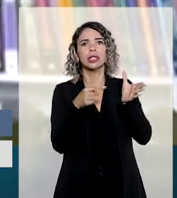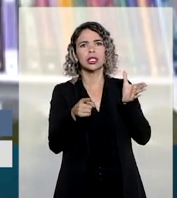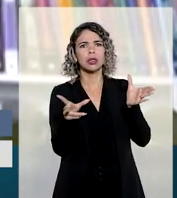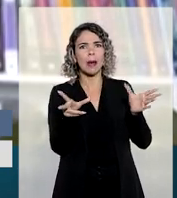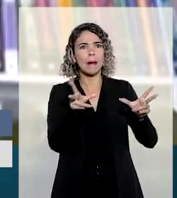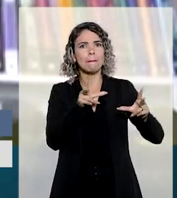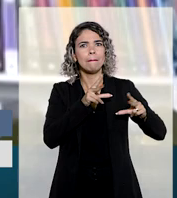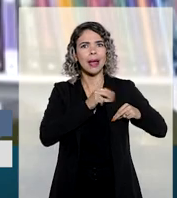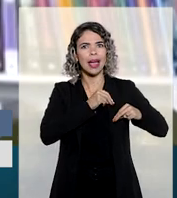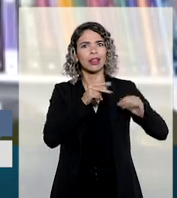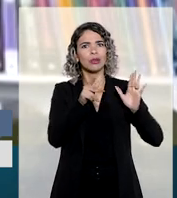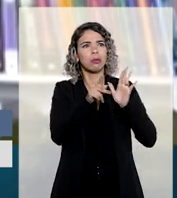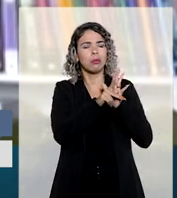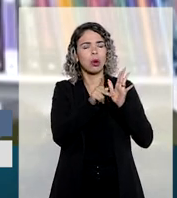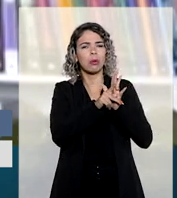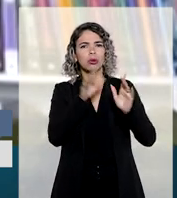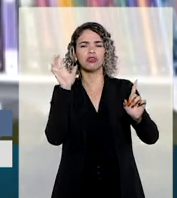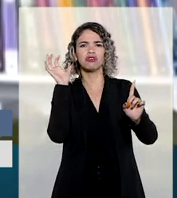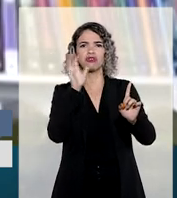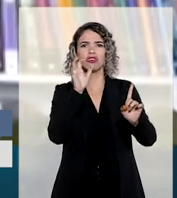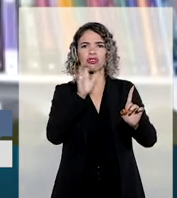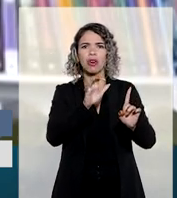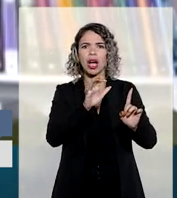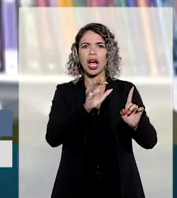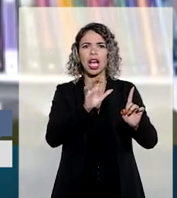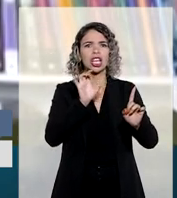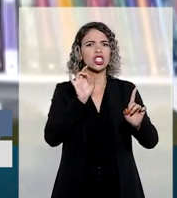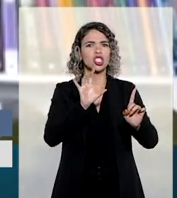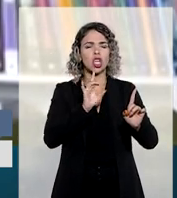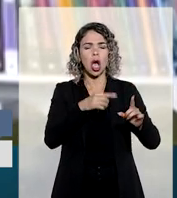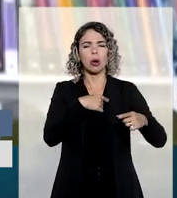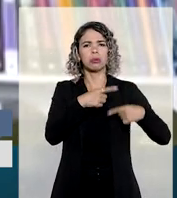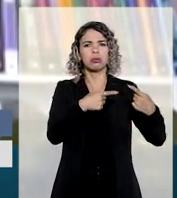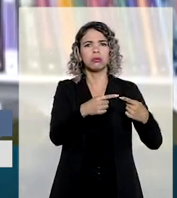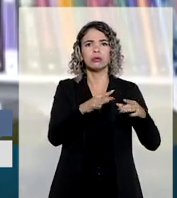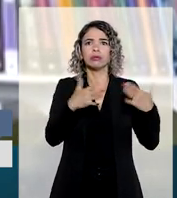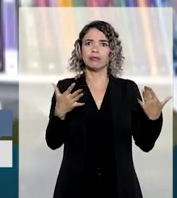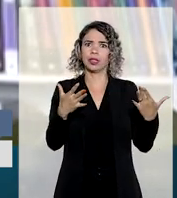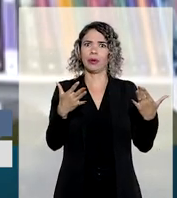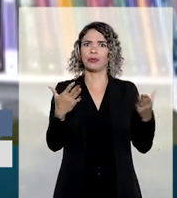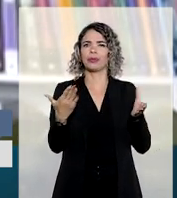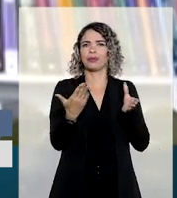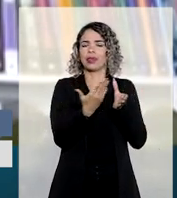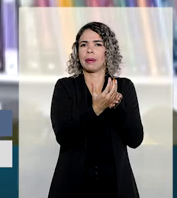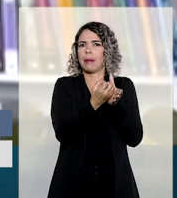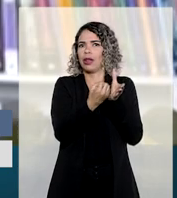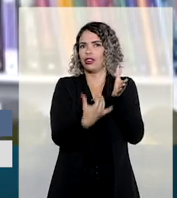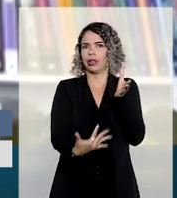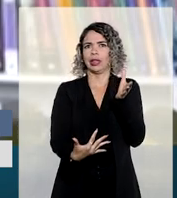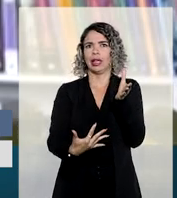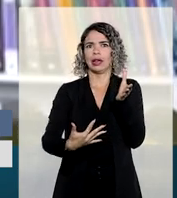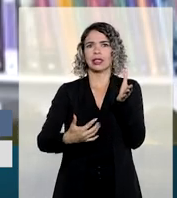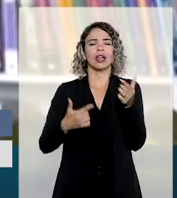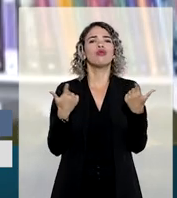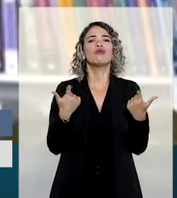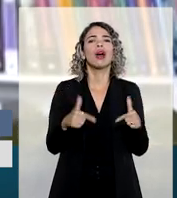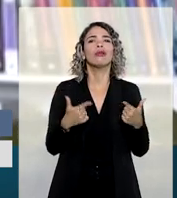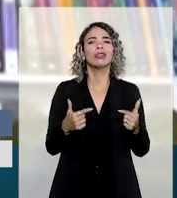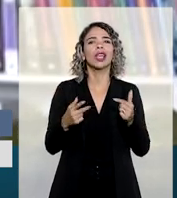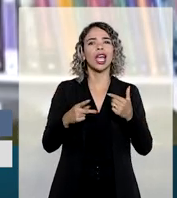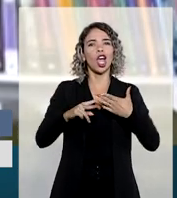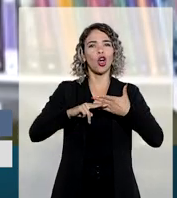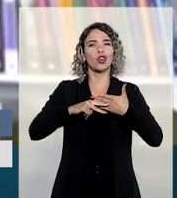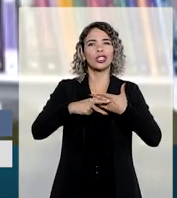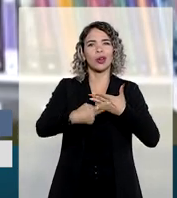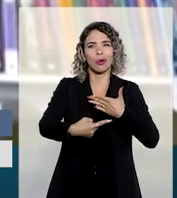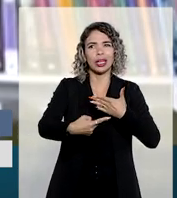ao mérito recursal, né? Então, esse entendimento de que nesses casos os embargos de declaração não gerariam